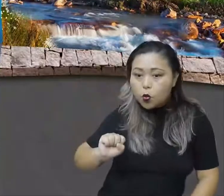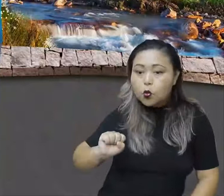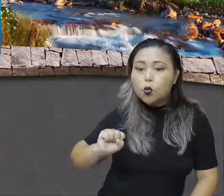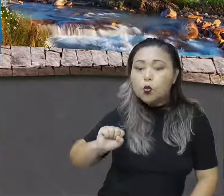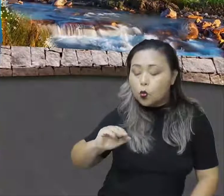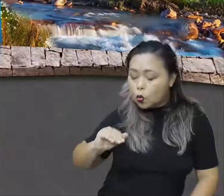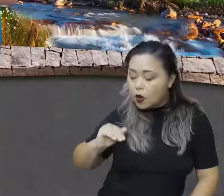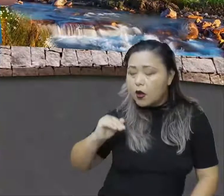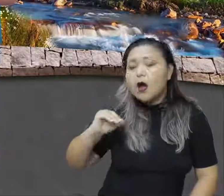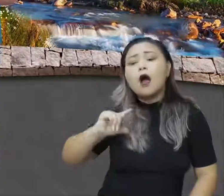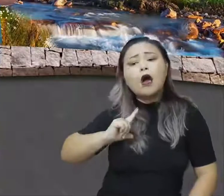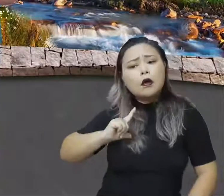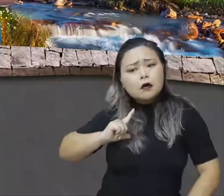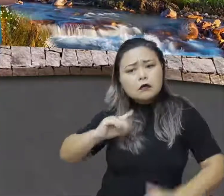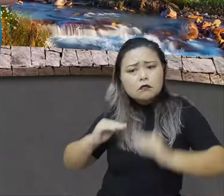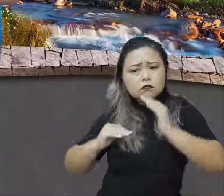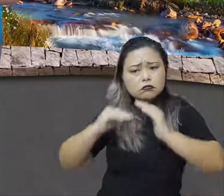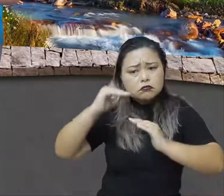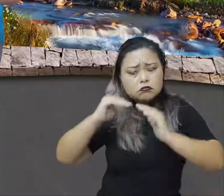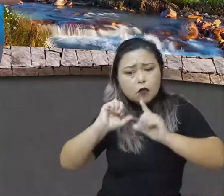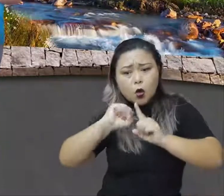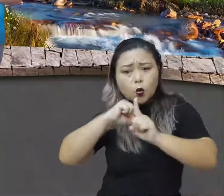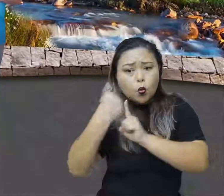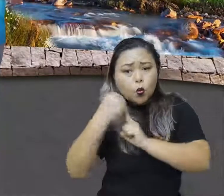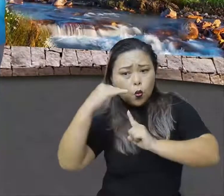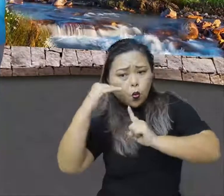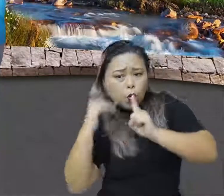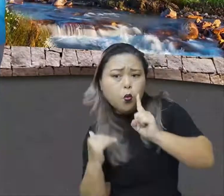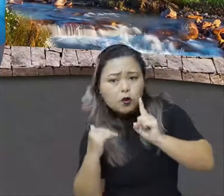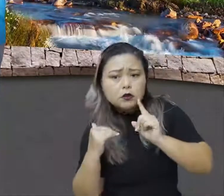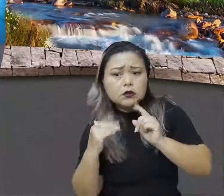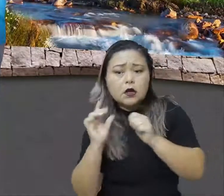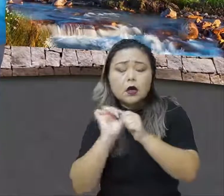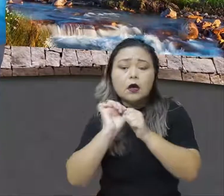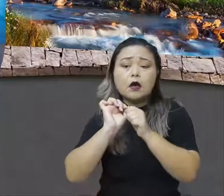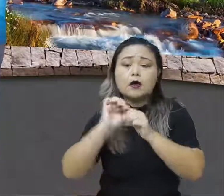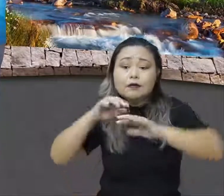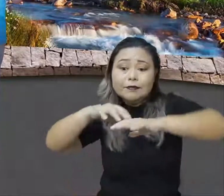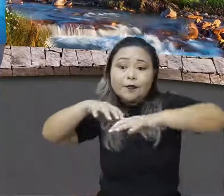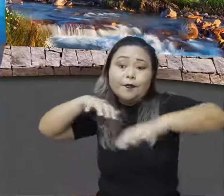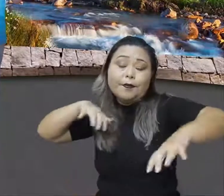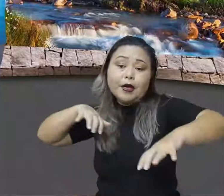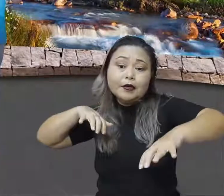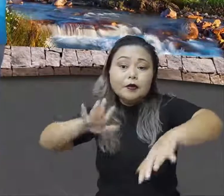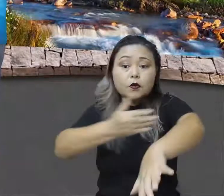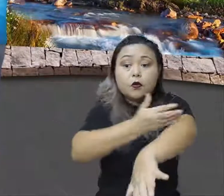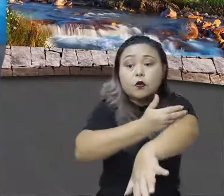grande desigualdade social, que tem a questão do apartheid,